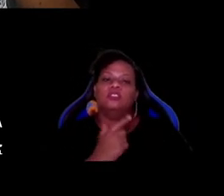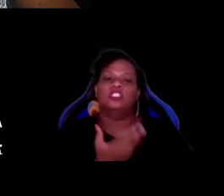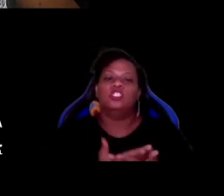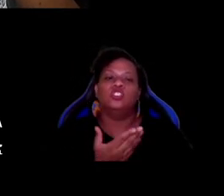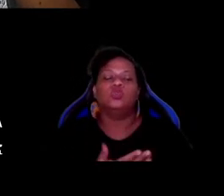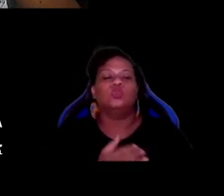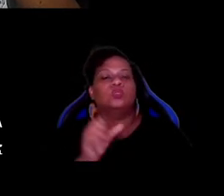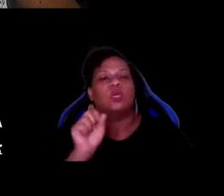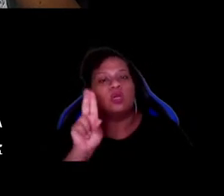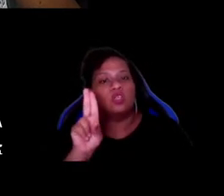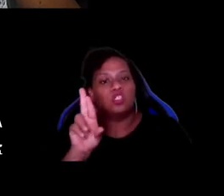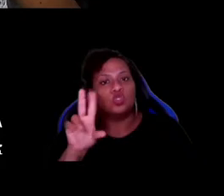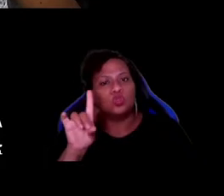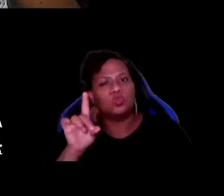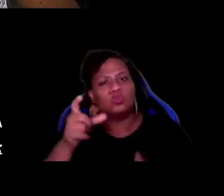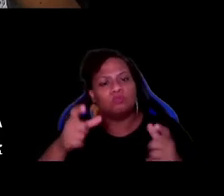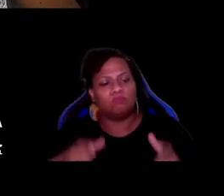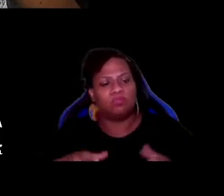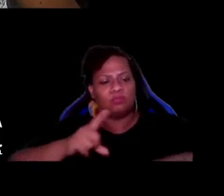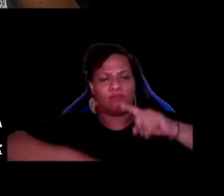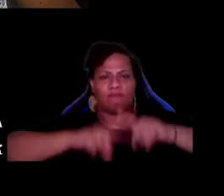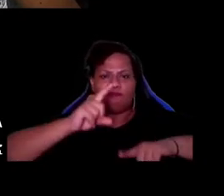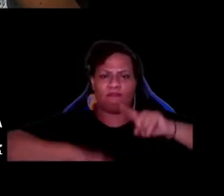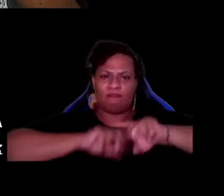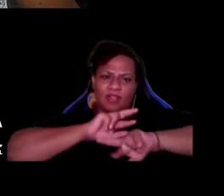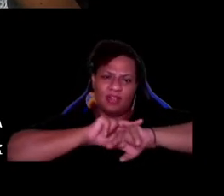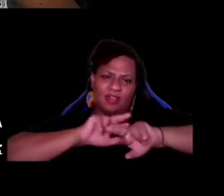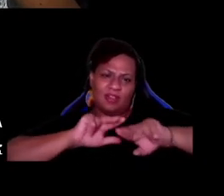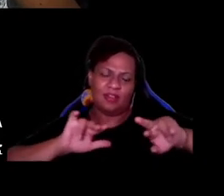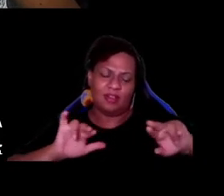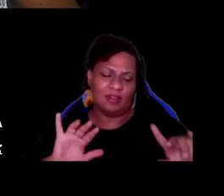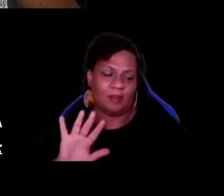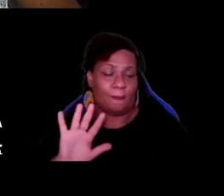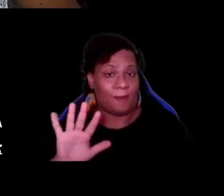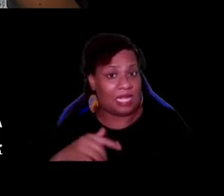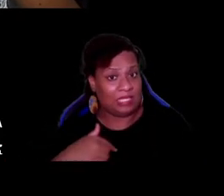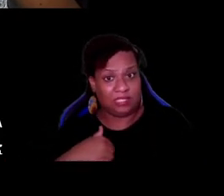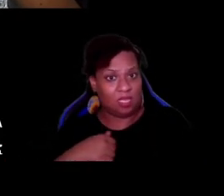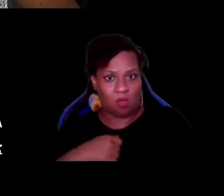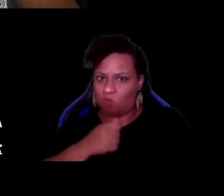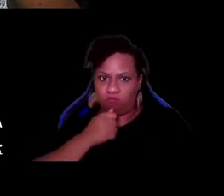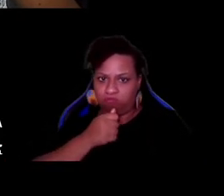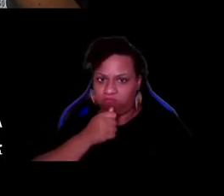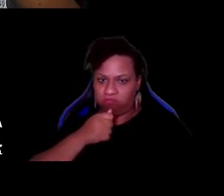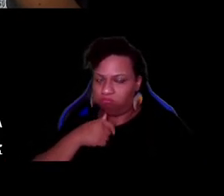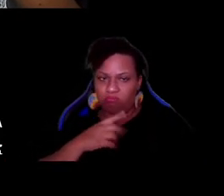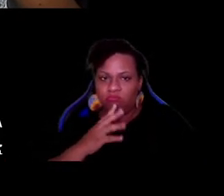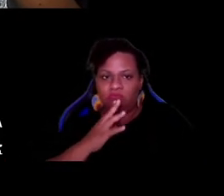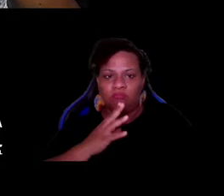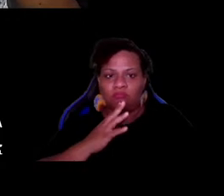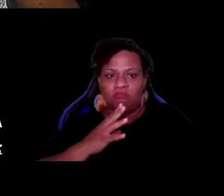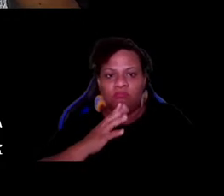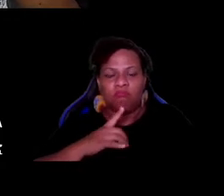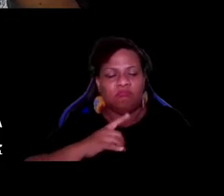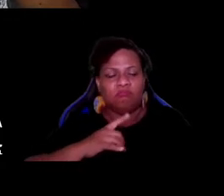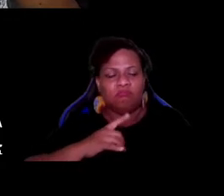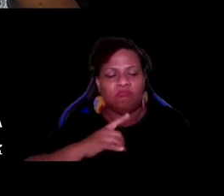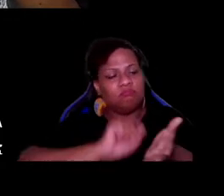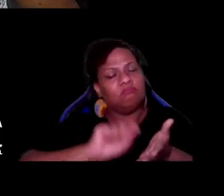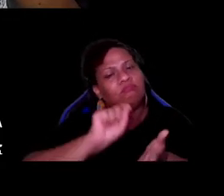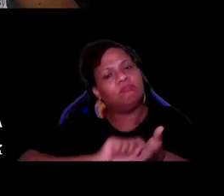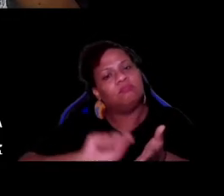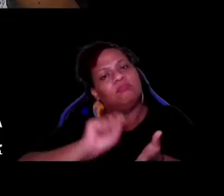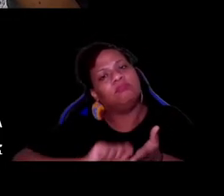surdo e tudo mais, mas não tem uma, eu pelo menos desconheço uma escrita